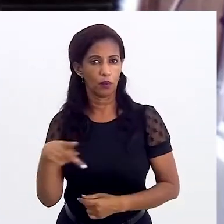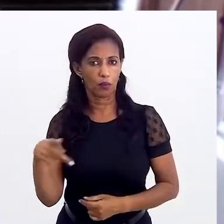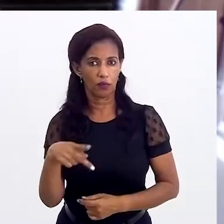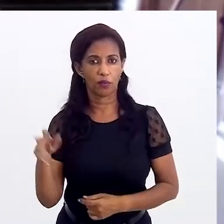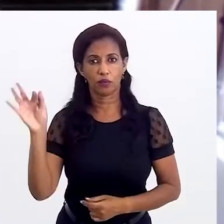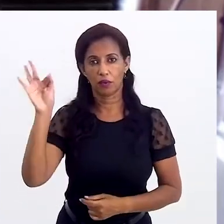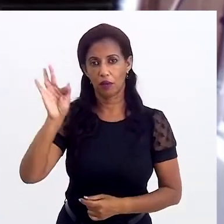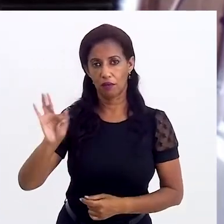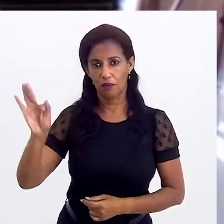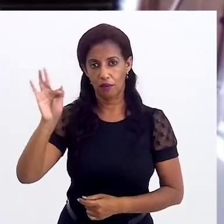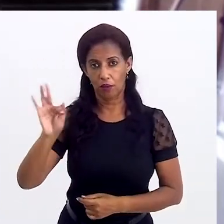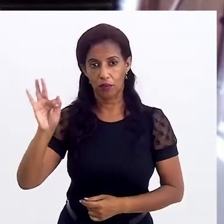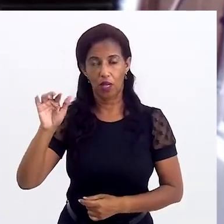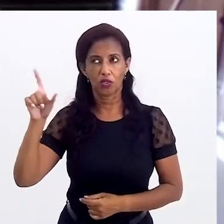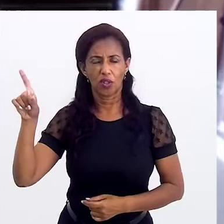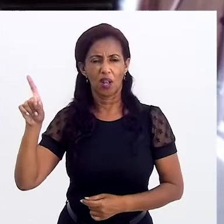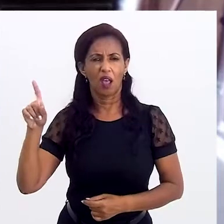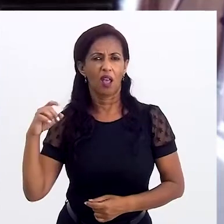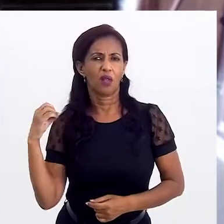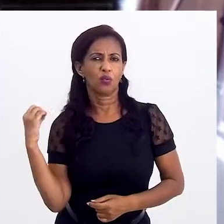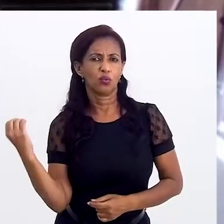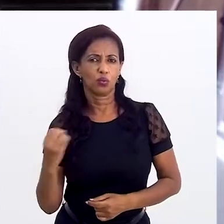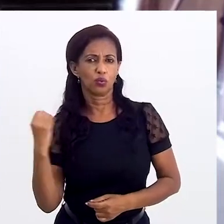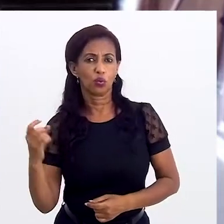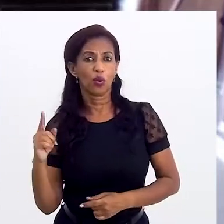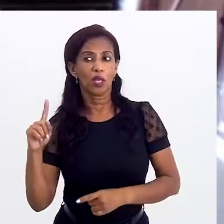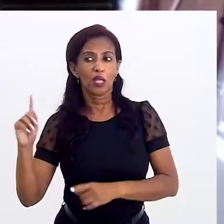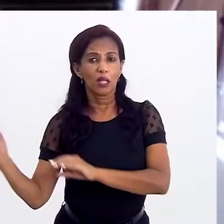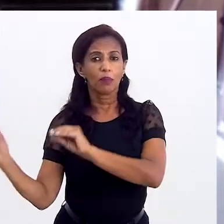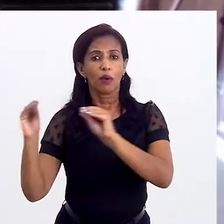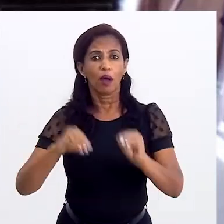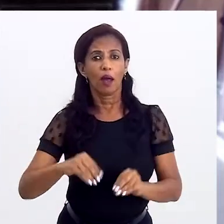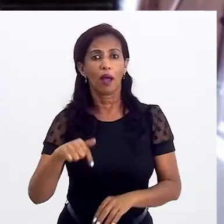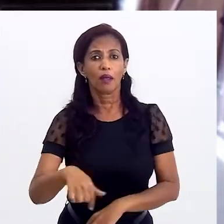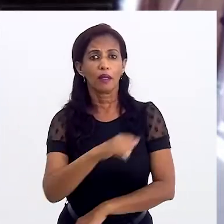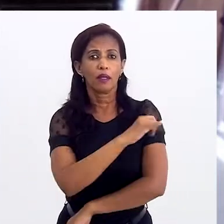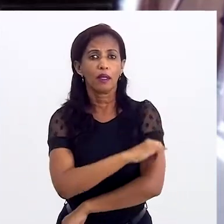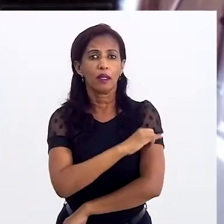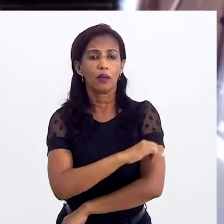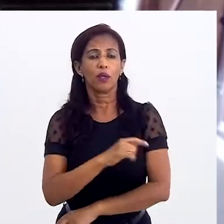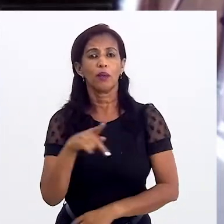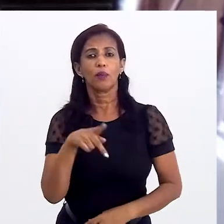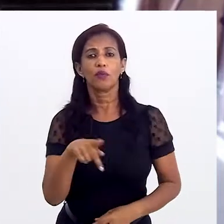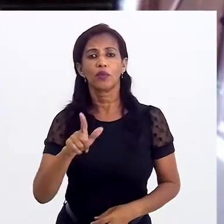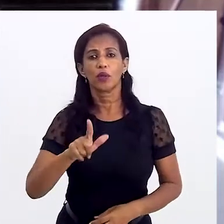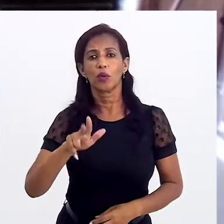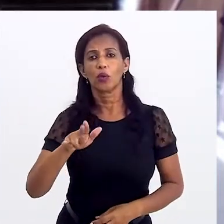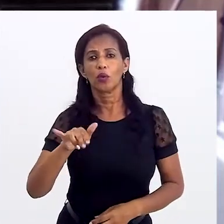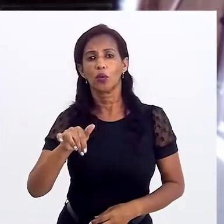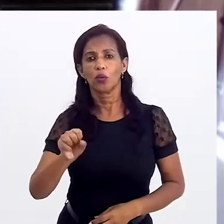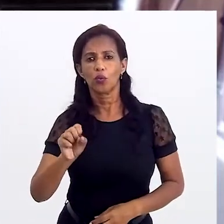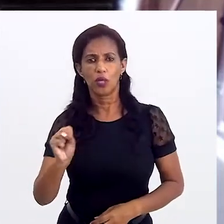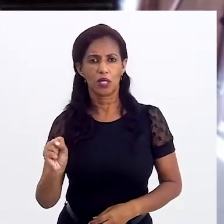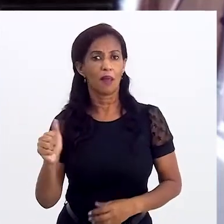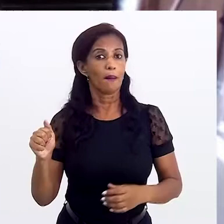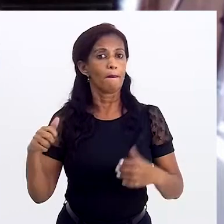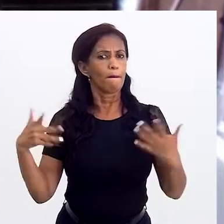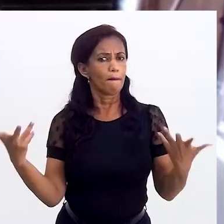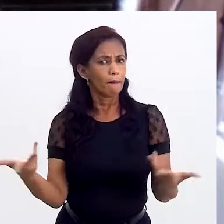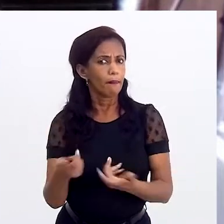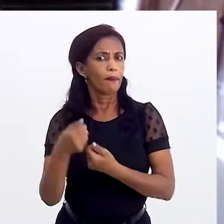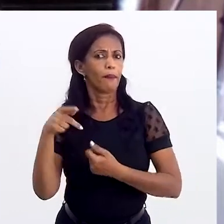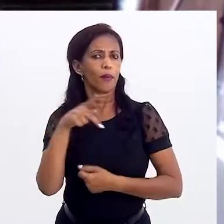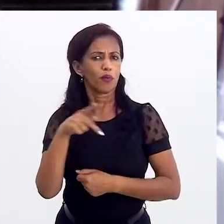primeiro como professor lá na Universidade Federal de Porto Alegre e depois aqui no Rio de Janeiro com a professora Luísa Peixoto, que era uma